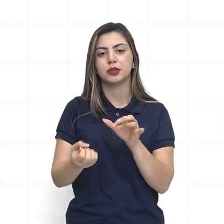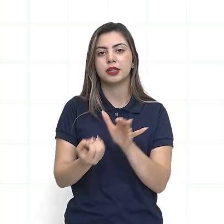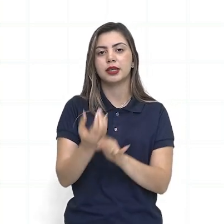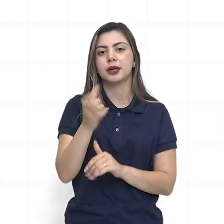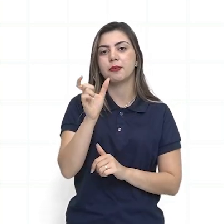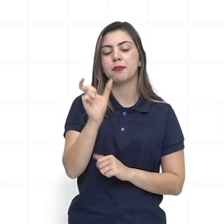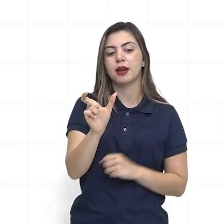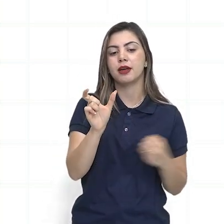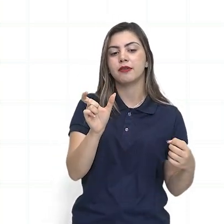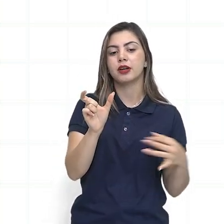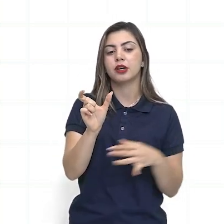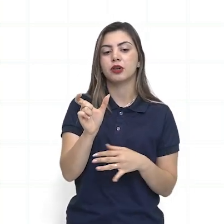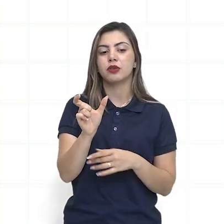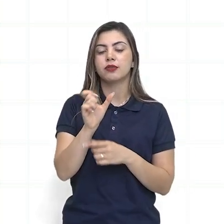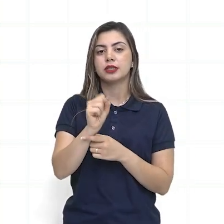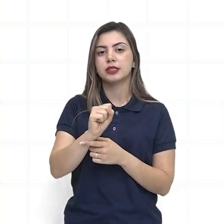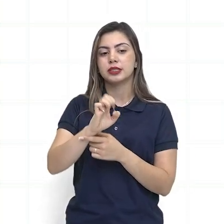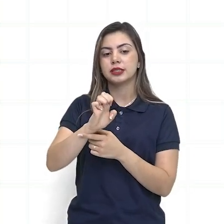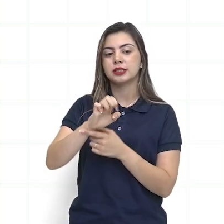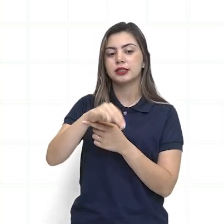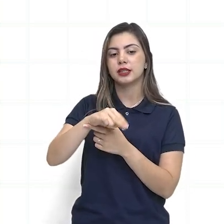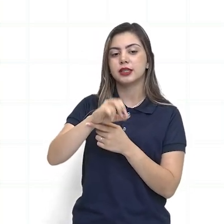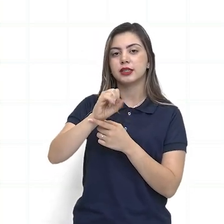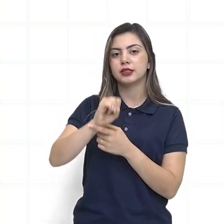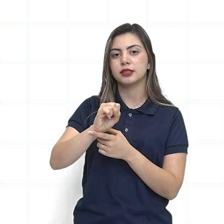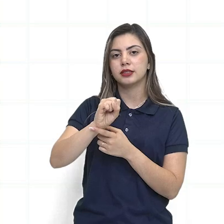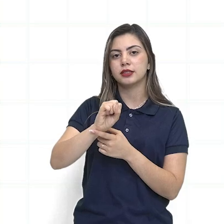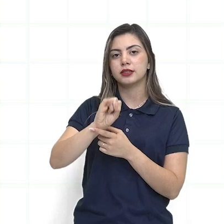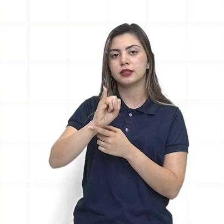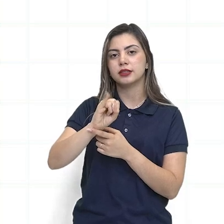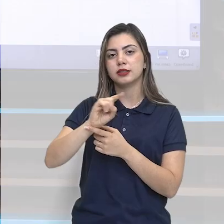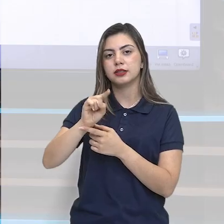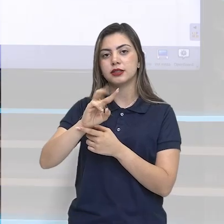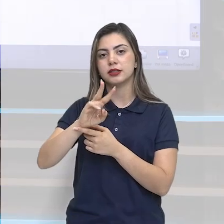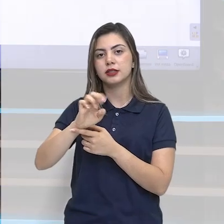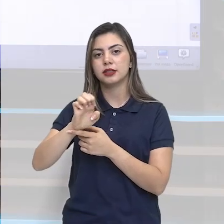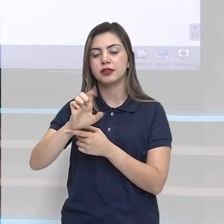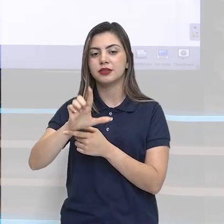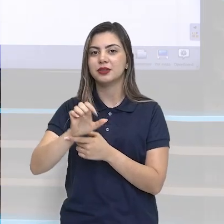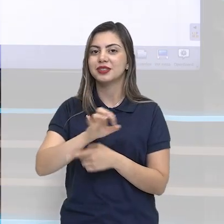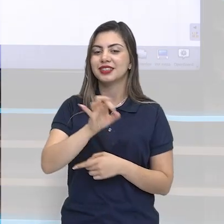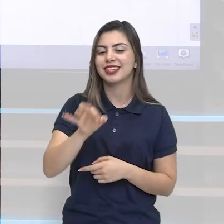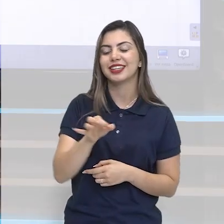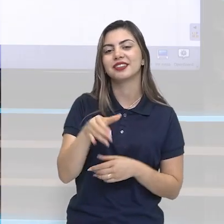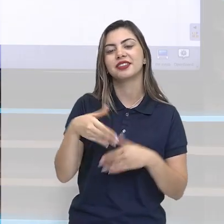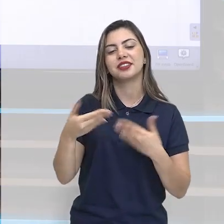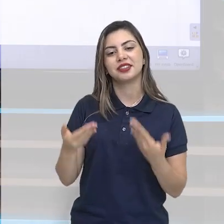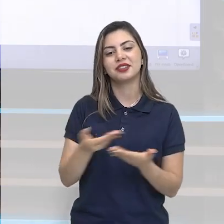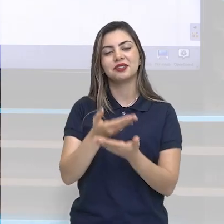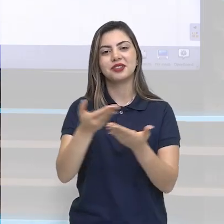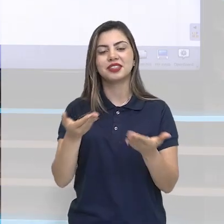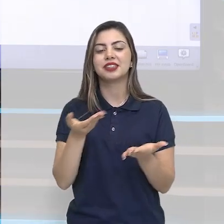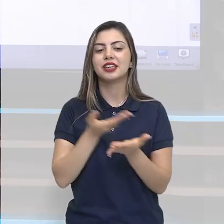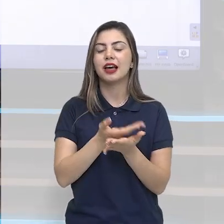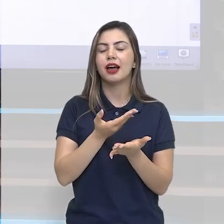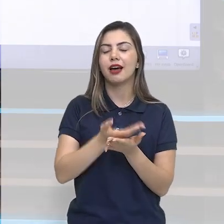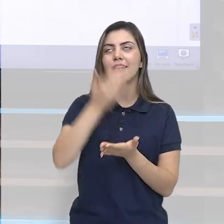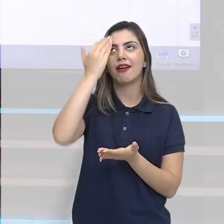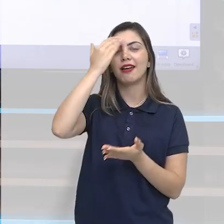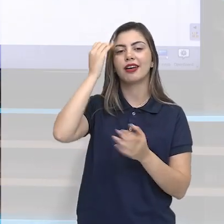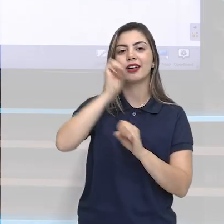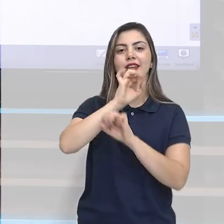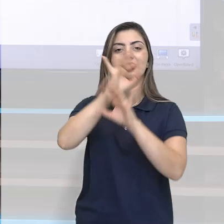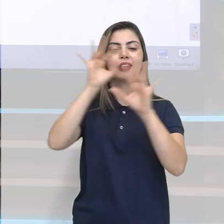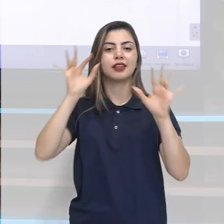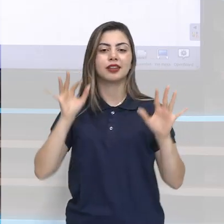a palavra sensível, certo? Muito bem, você então entendeu aqui